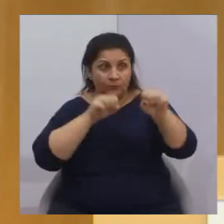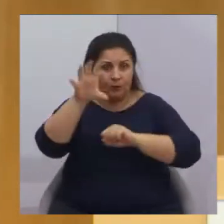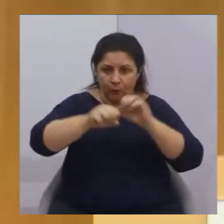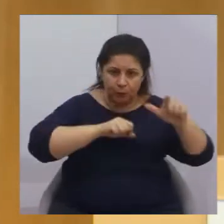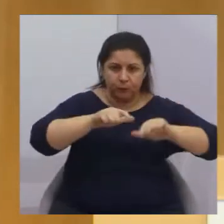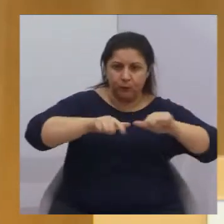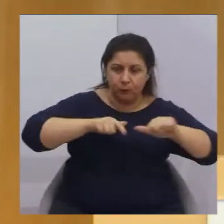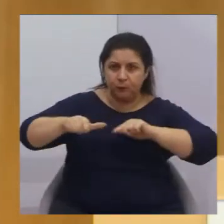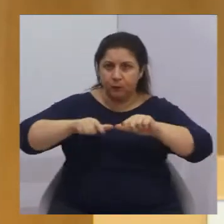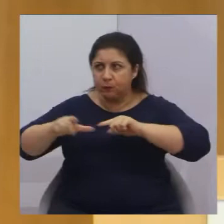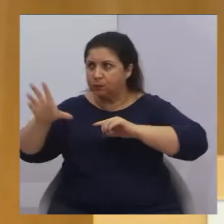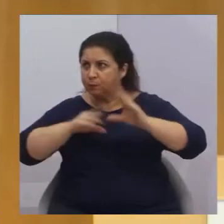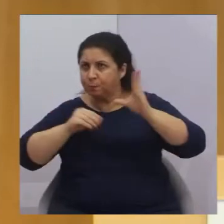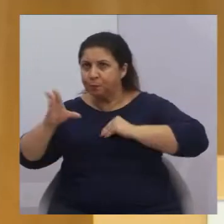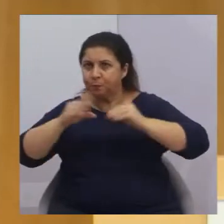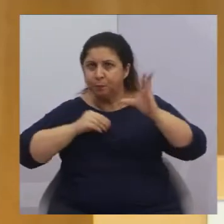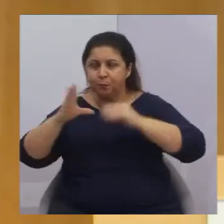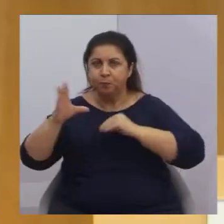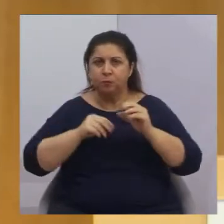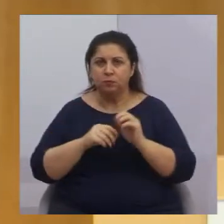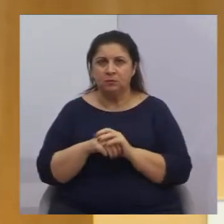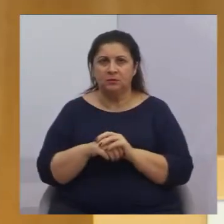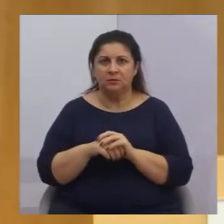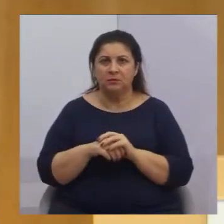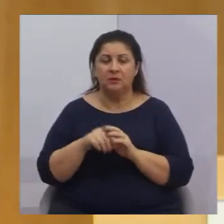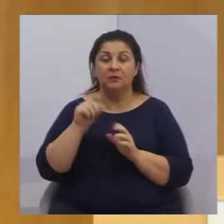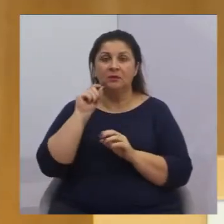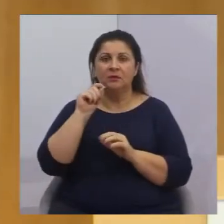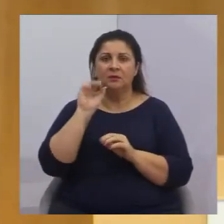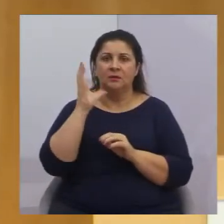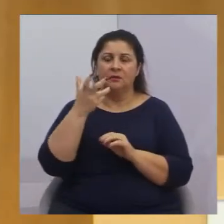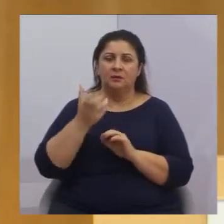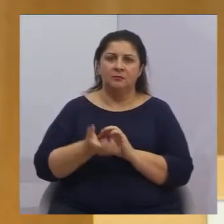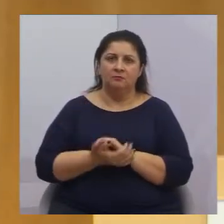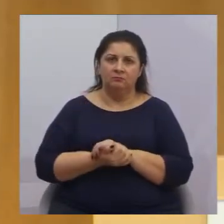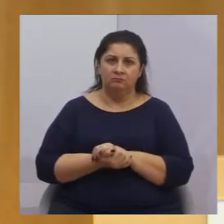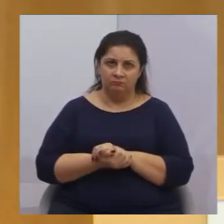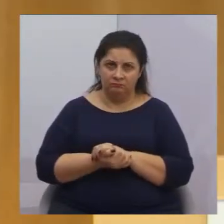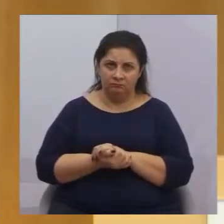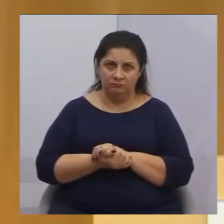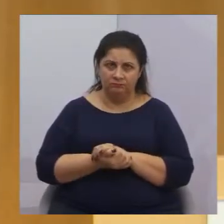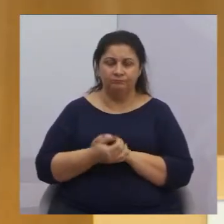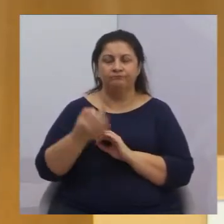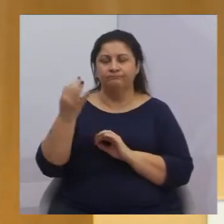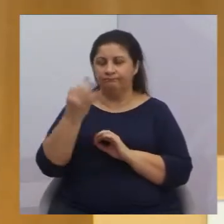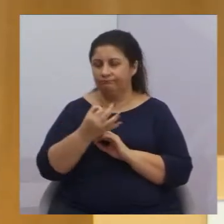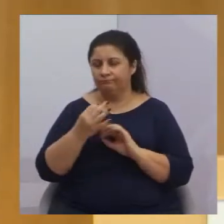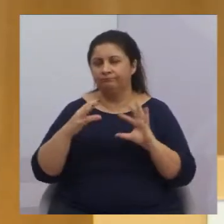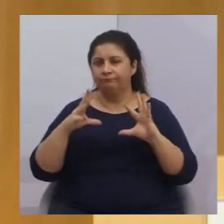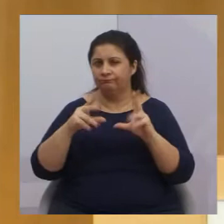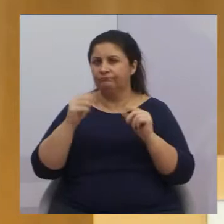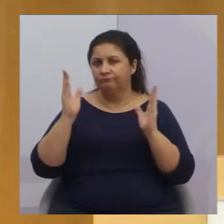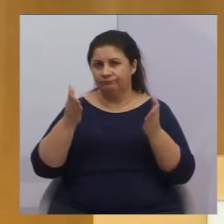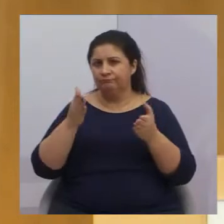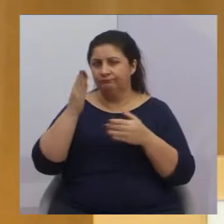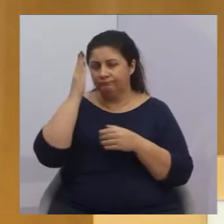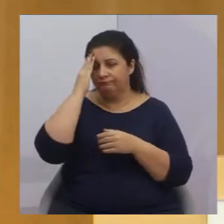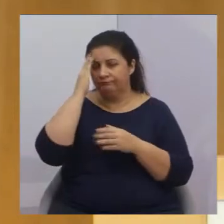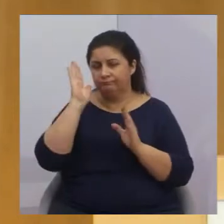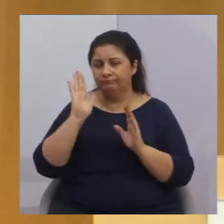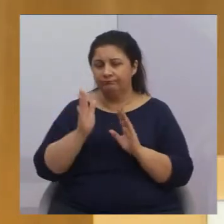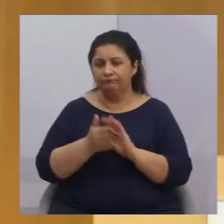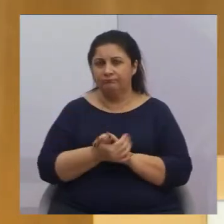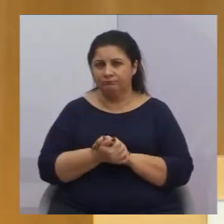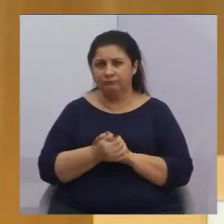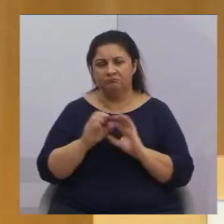atividades e aí, diante do cenário, o que vai acontecendo? Com certeza todos aqui já passaram ou conhecem alguém